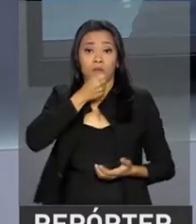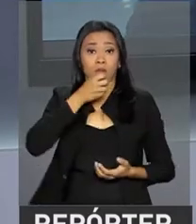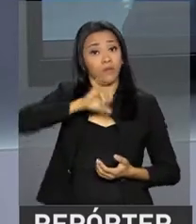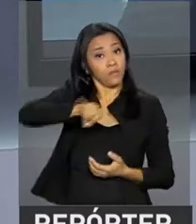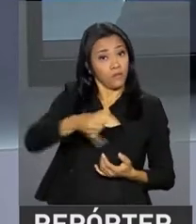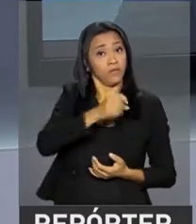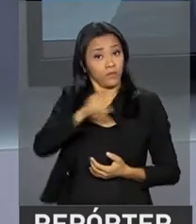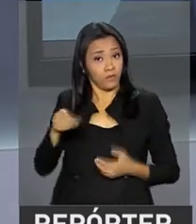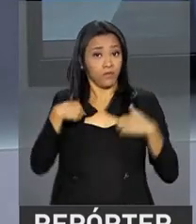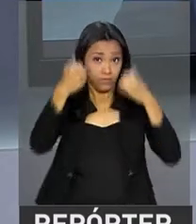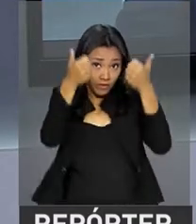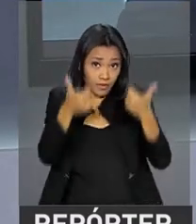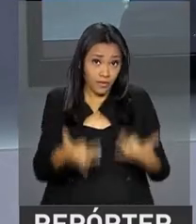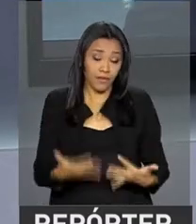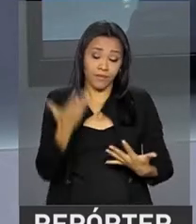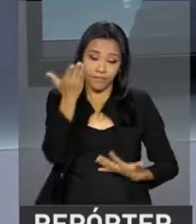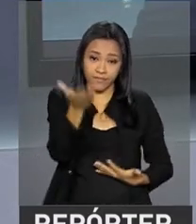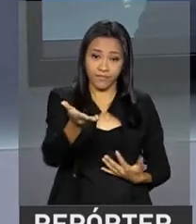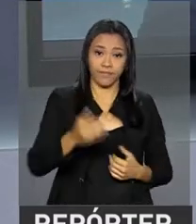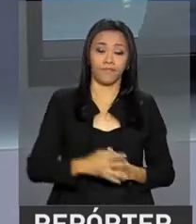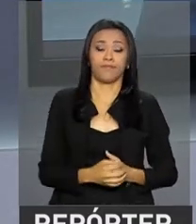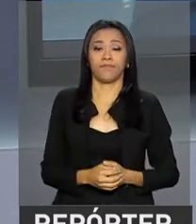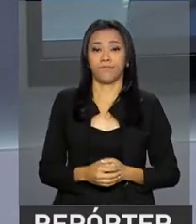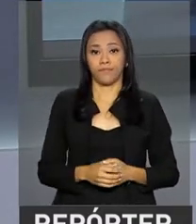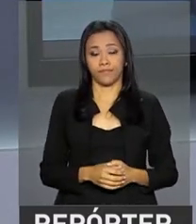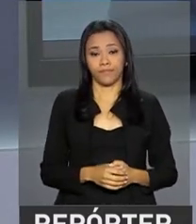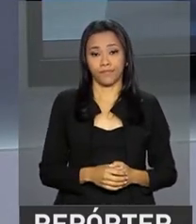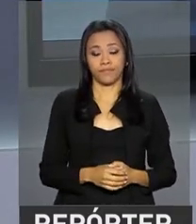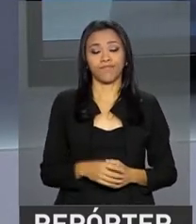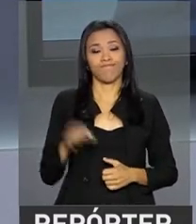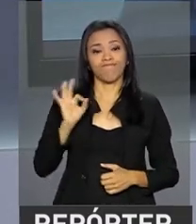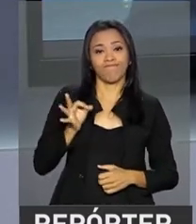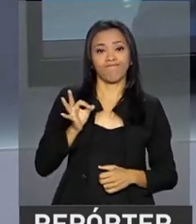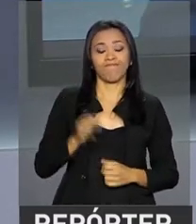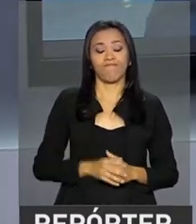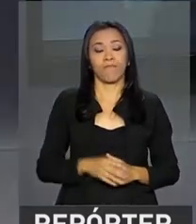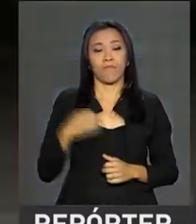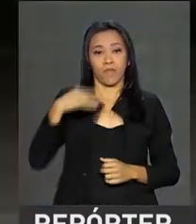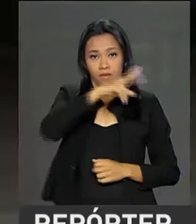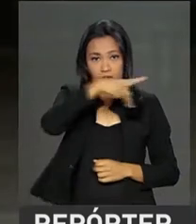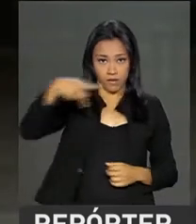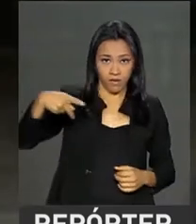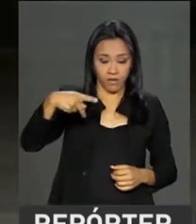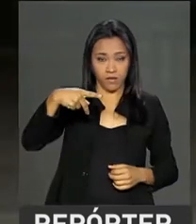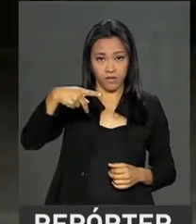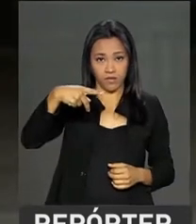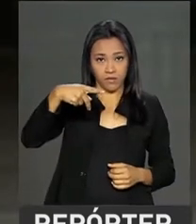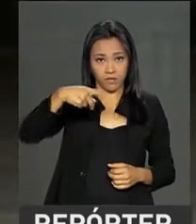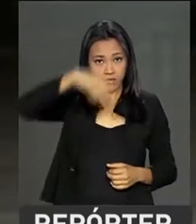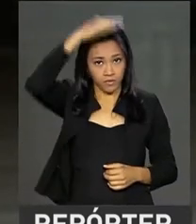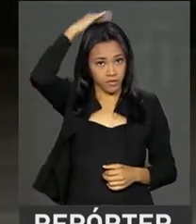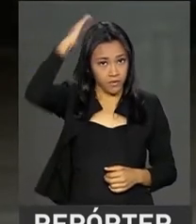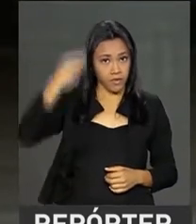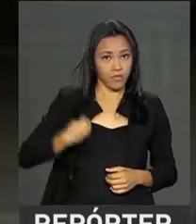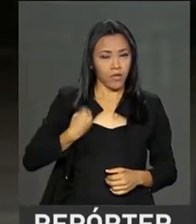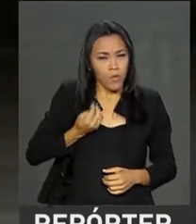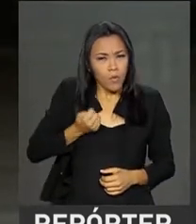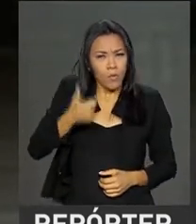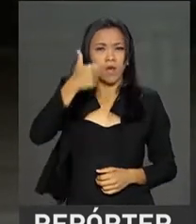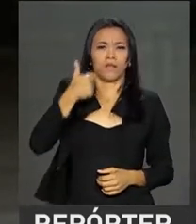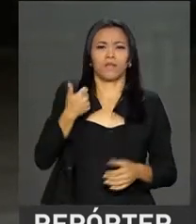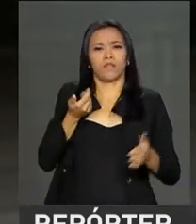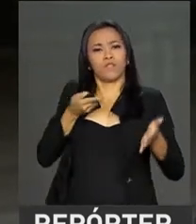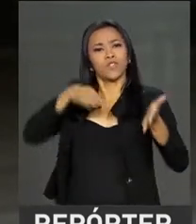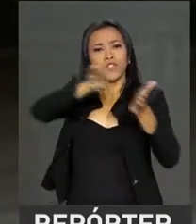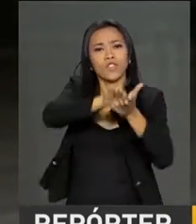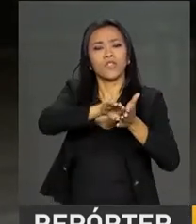os detalhes pra gente é com você joão eu quero é isso o presidente michel temer ele está em deslocamento ele está quase chegando lá